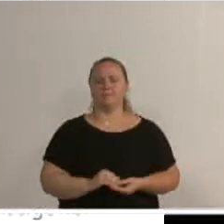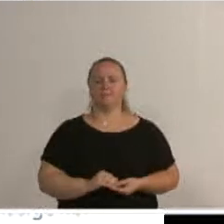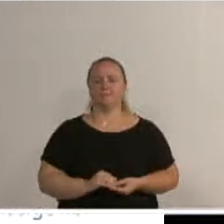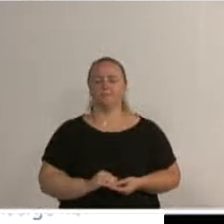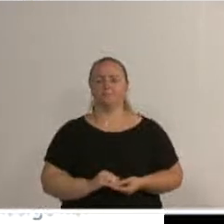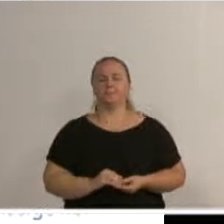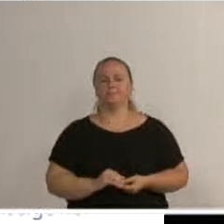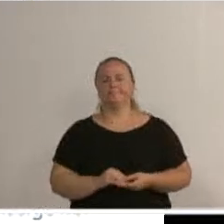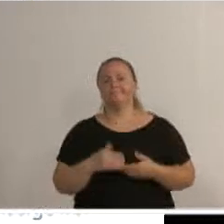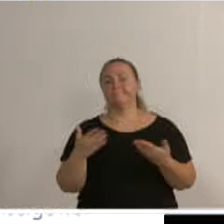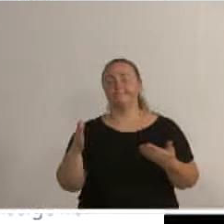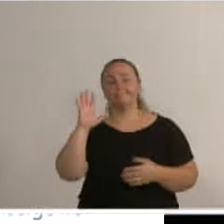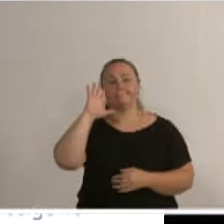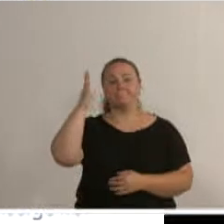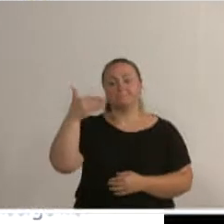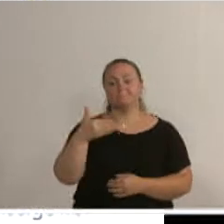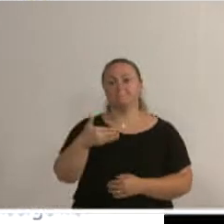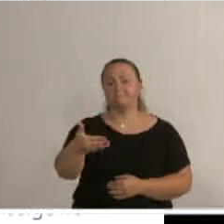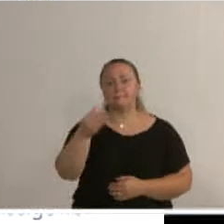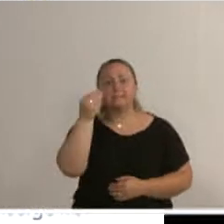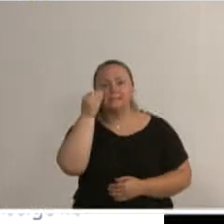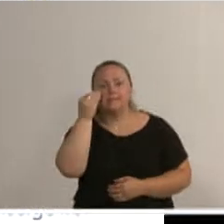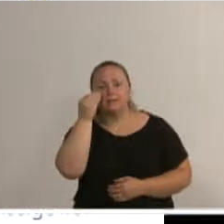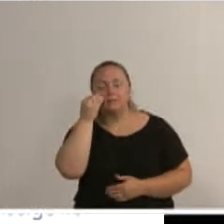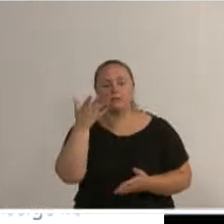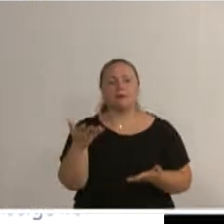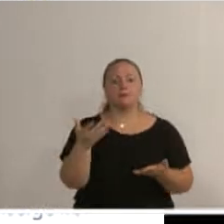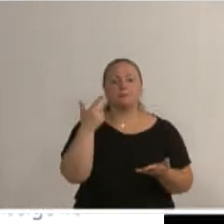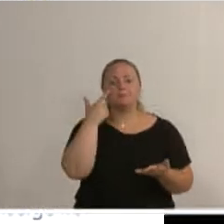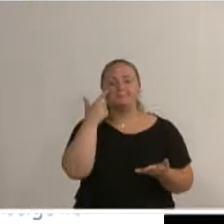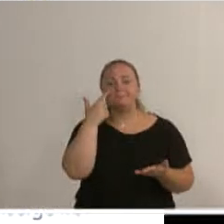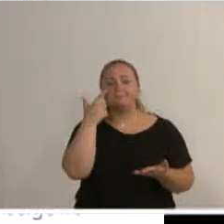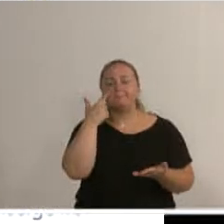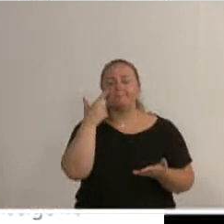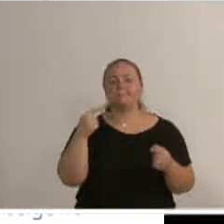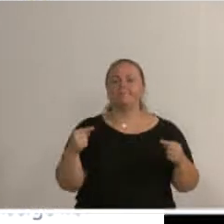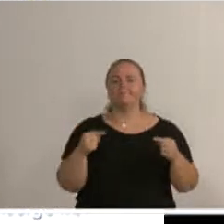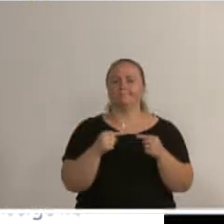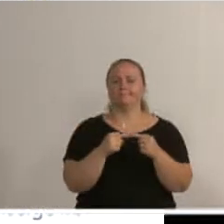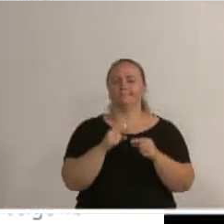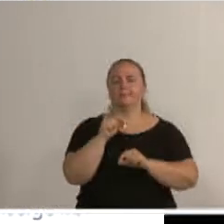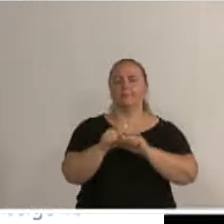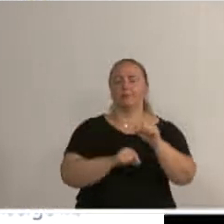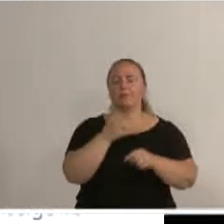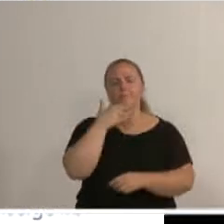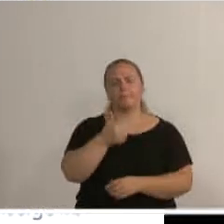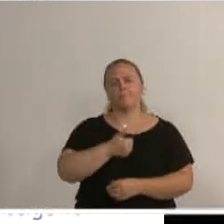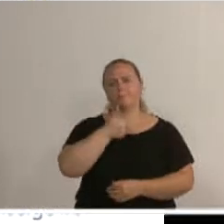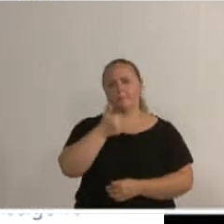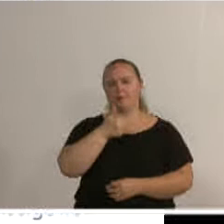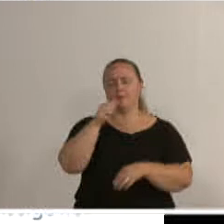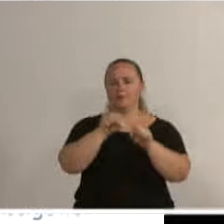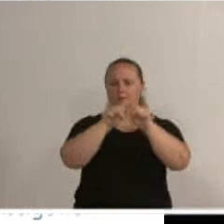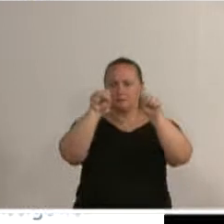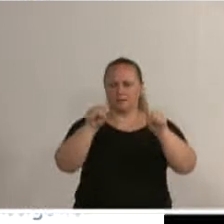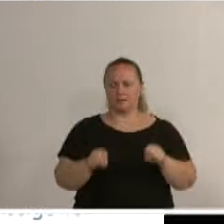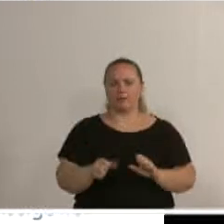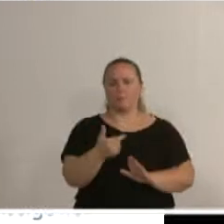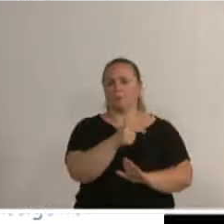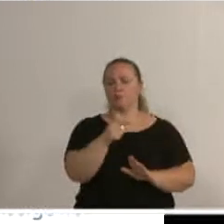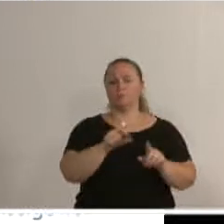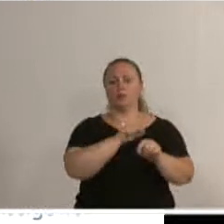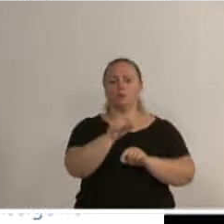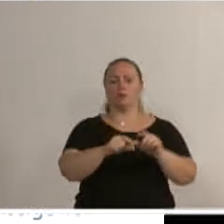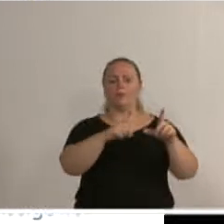Então, essa solução que a gente está simulando e propondo, ela tem a ver com as melhorias no sistema. A questão de não há redução de horário aqui, ela